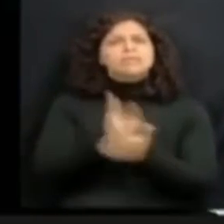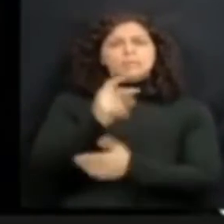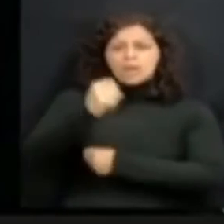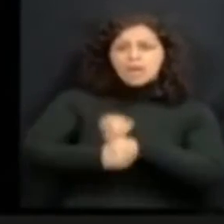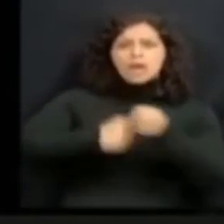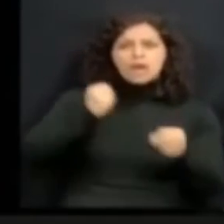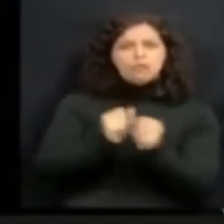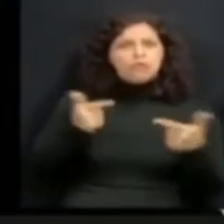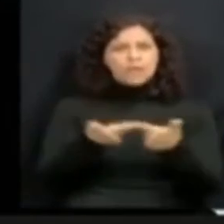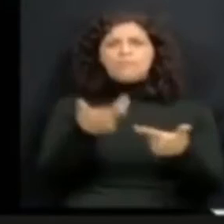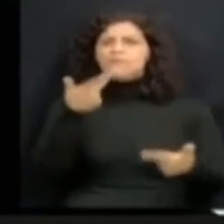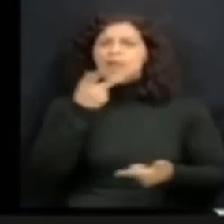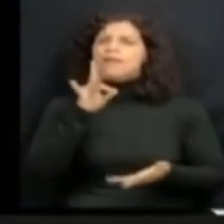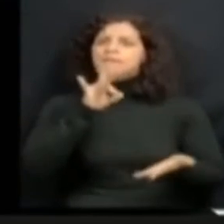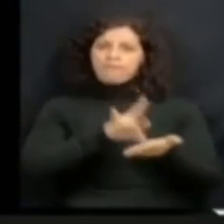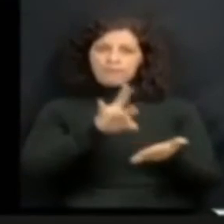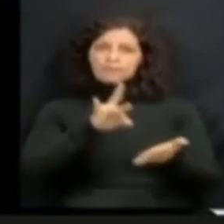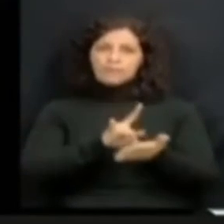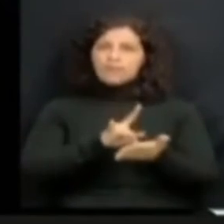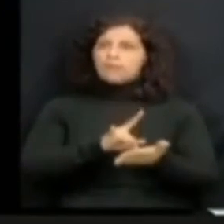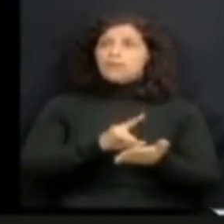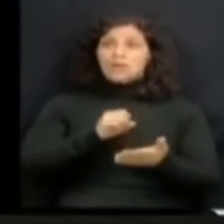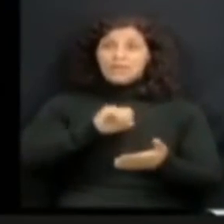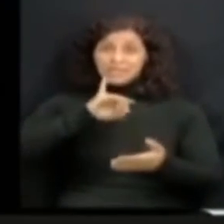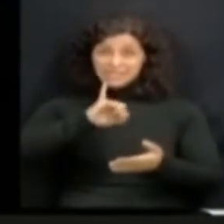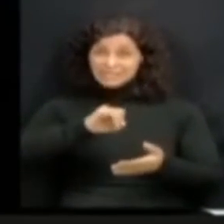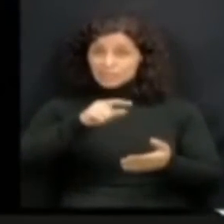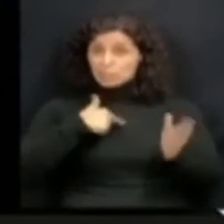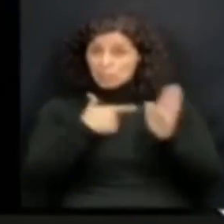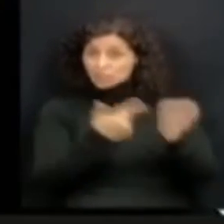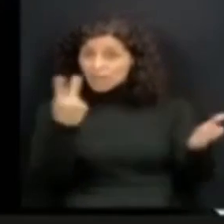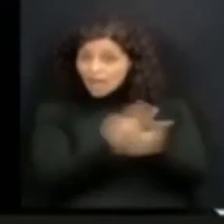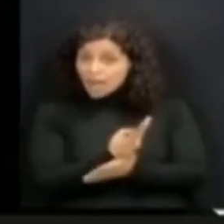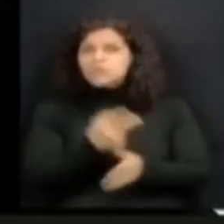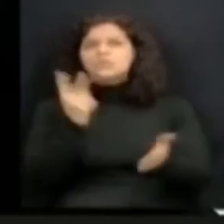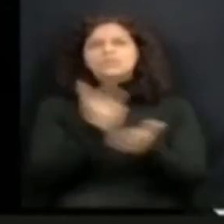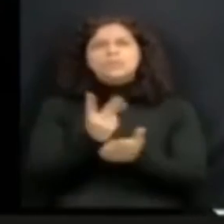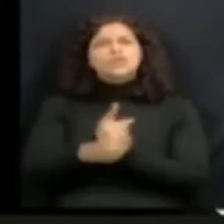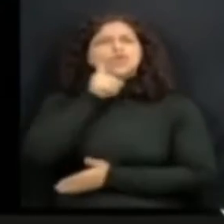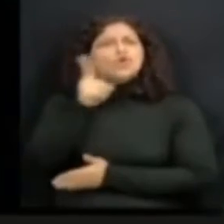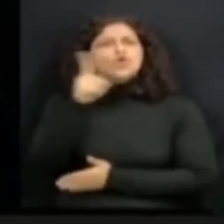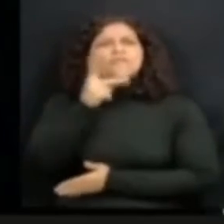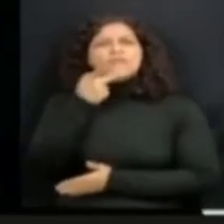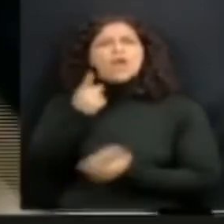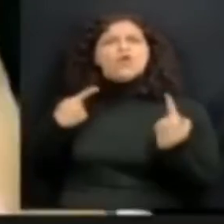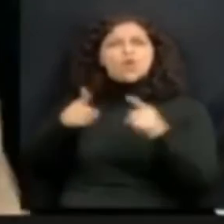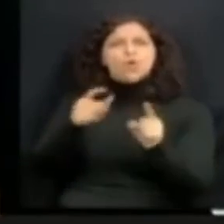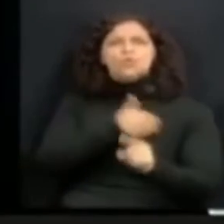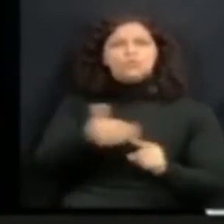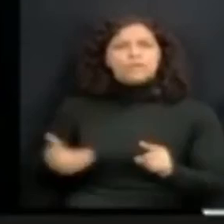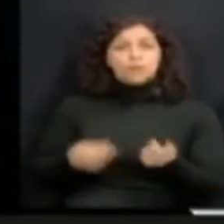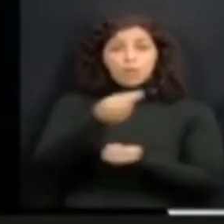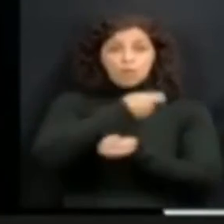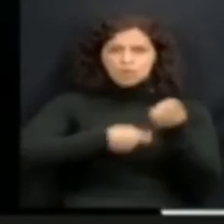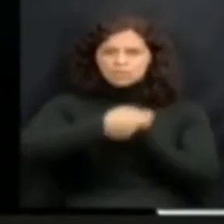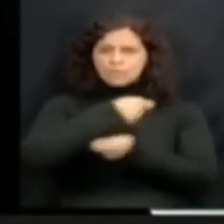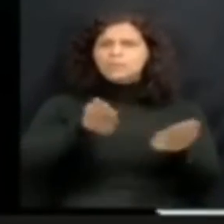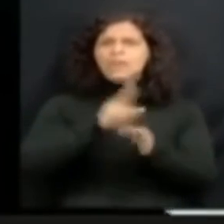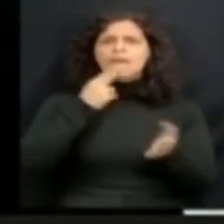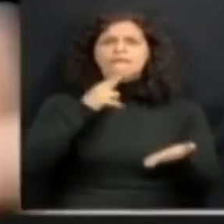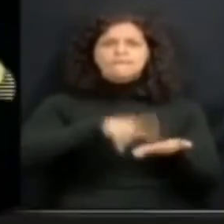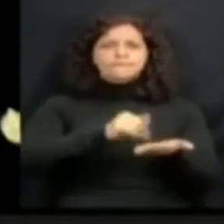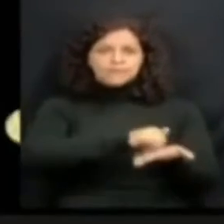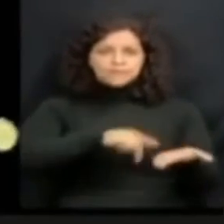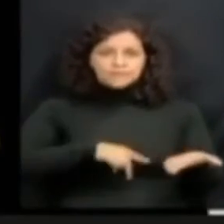ano para desmentir o governo do Estado em termos de número. Tanto na questão orçamentária, quanto na questão fiscal